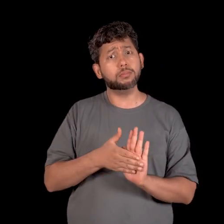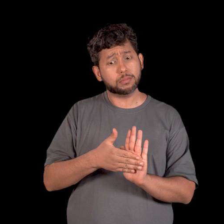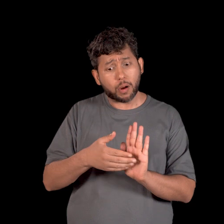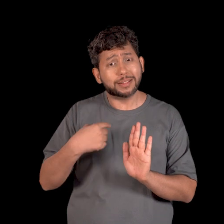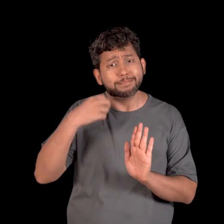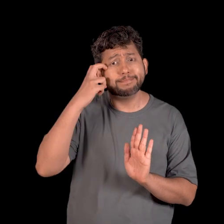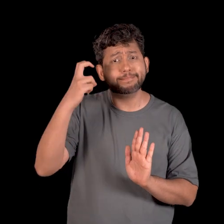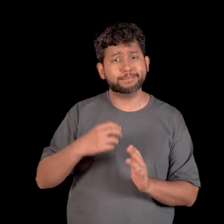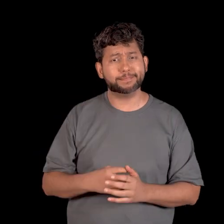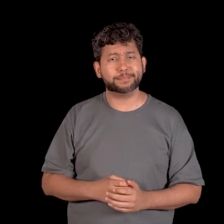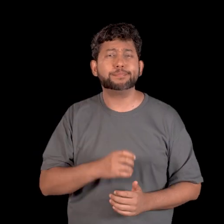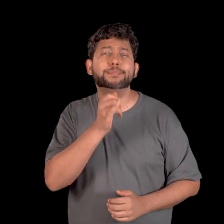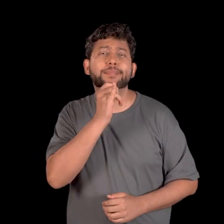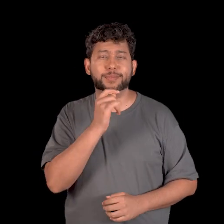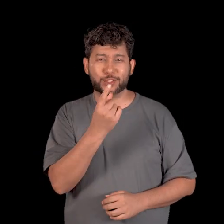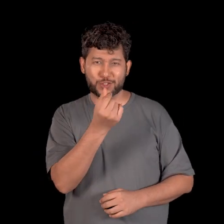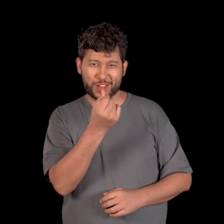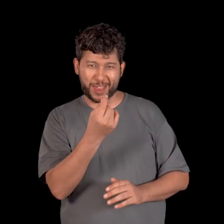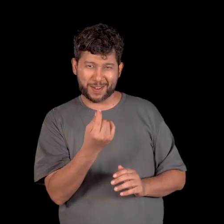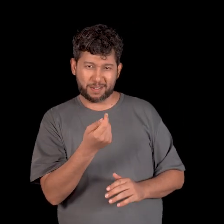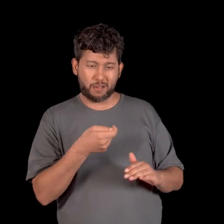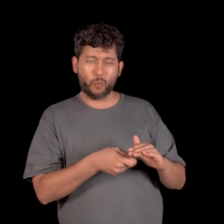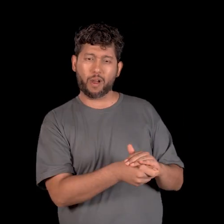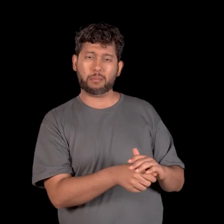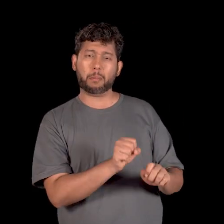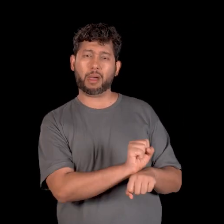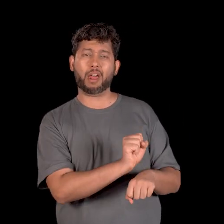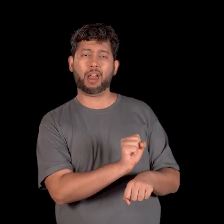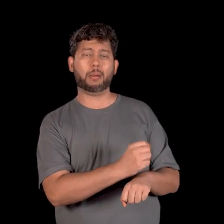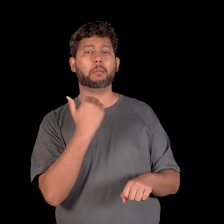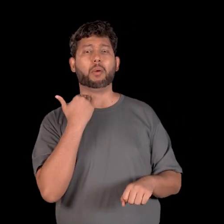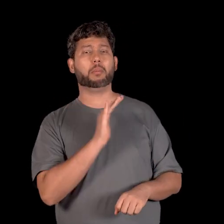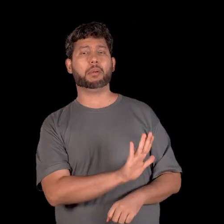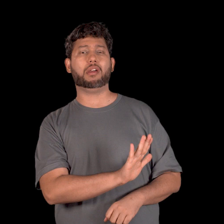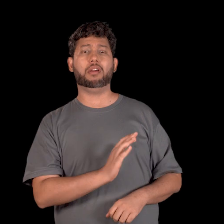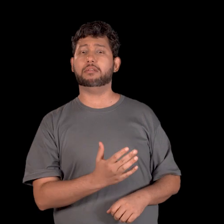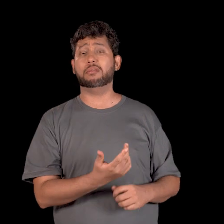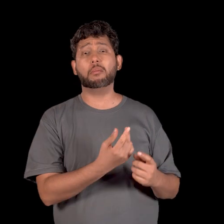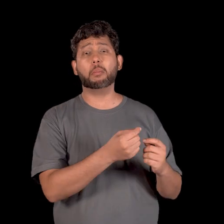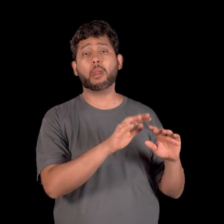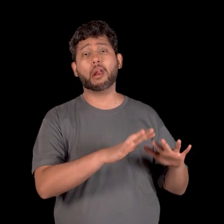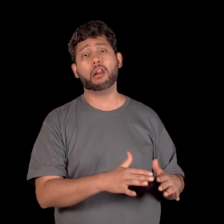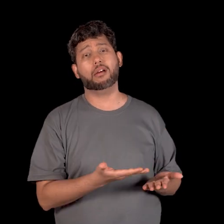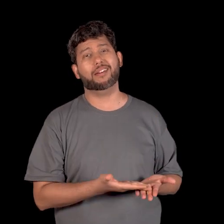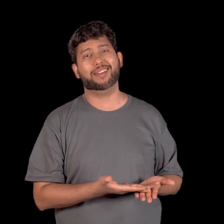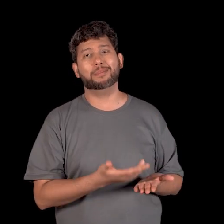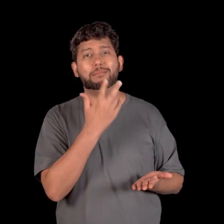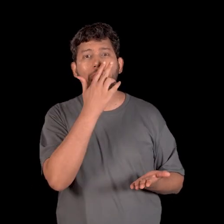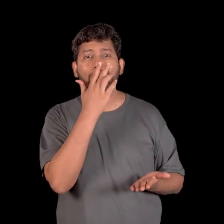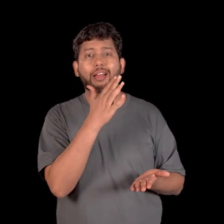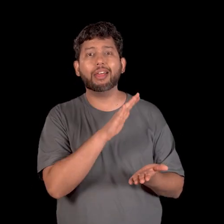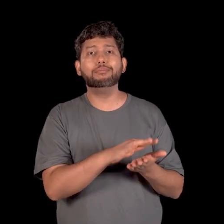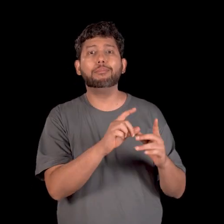com inteligência. Deixar o dinheiro parado não é jogar com boas possibilidades, é fazer com que o dinheiro perca seu